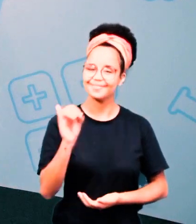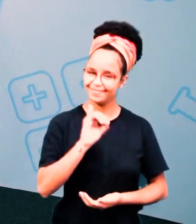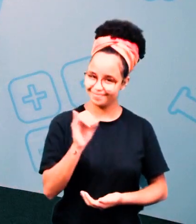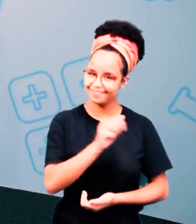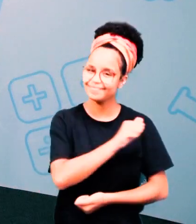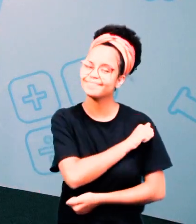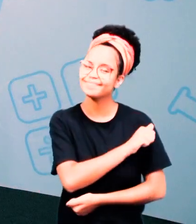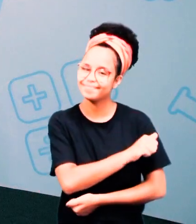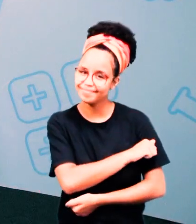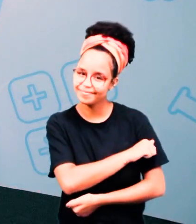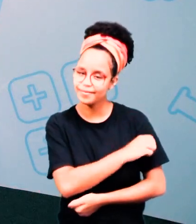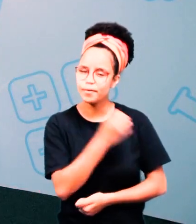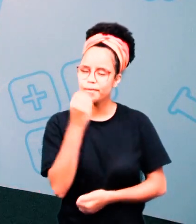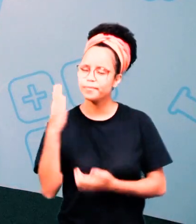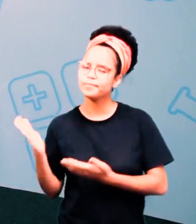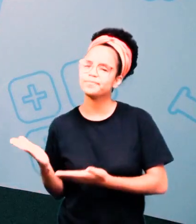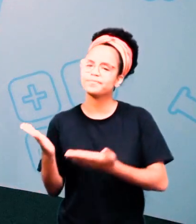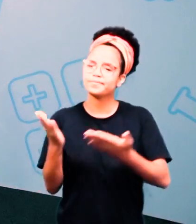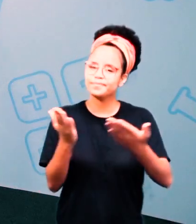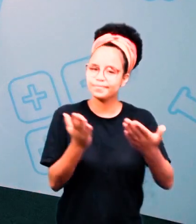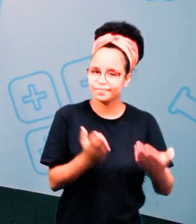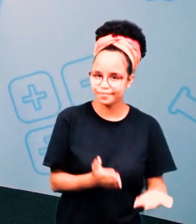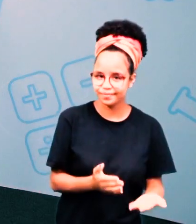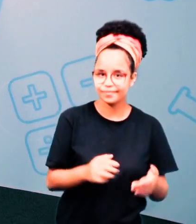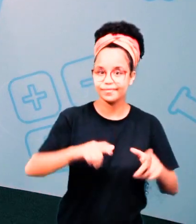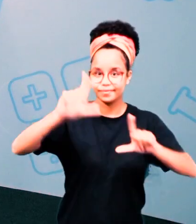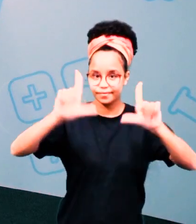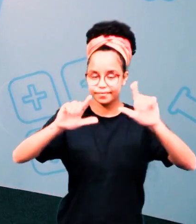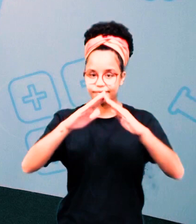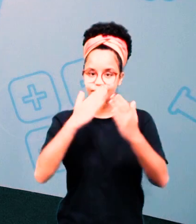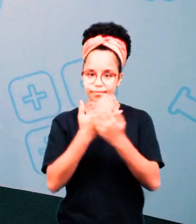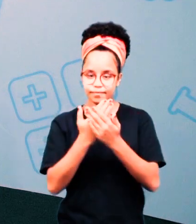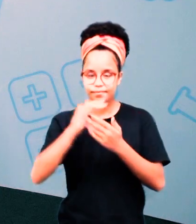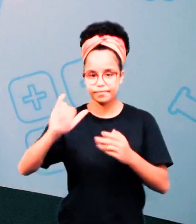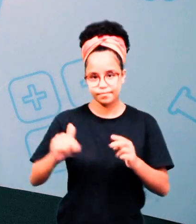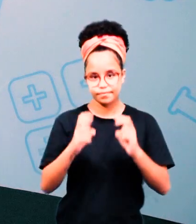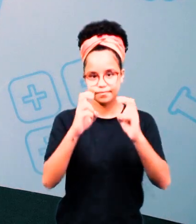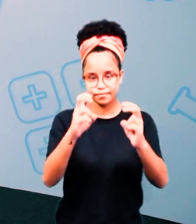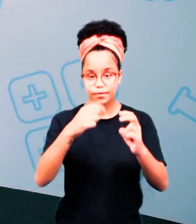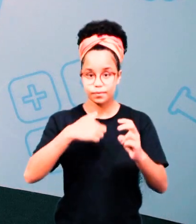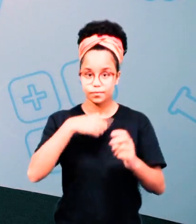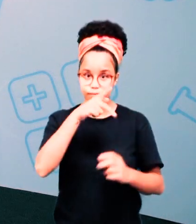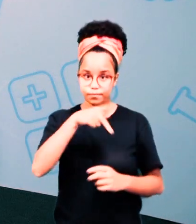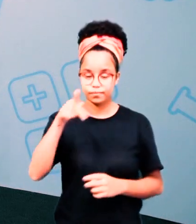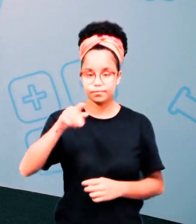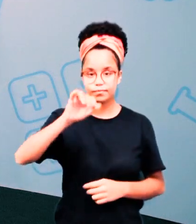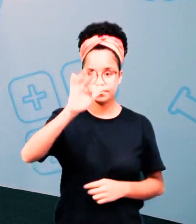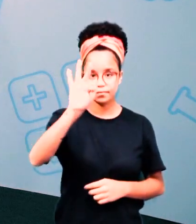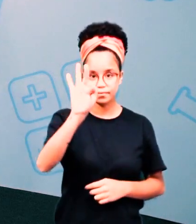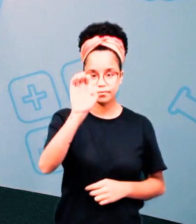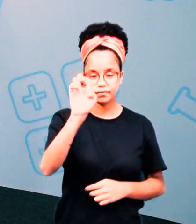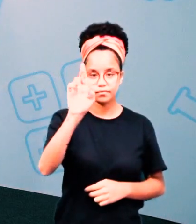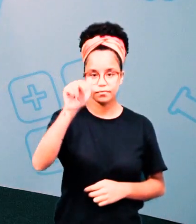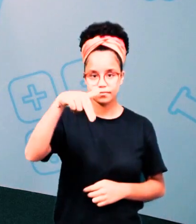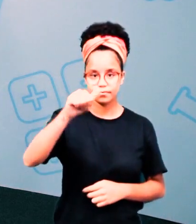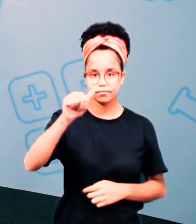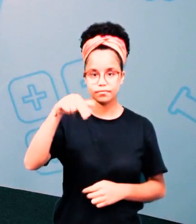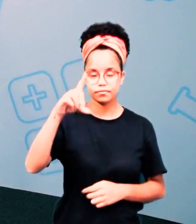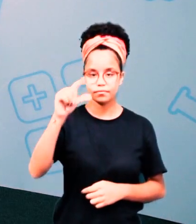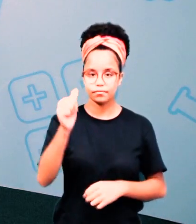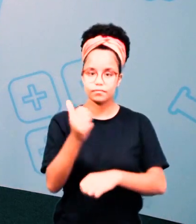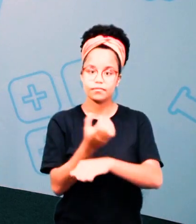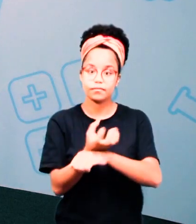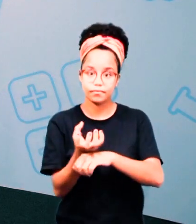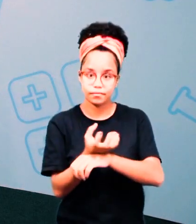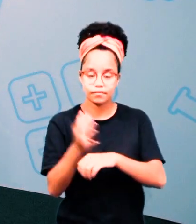Olá, estudantes! Bem-vindos à TV Escola Jaboatão. Eu sou a professora Fernanda de Ciências e